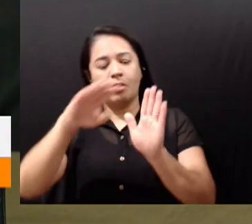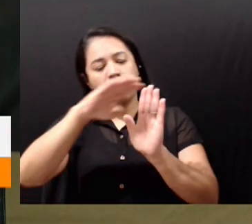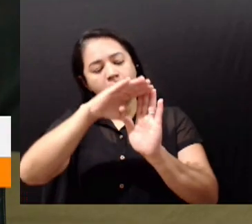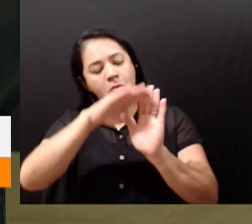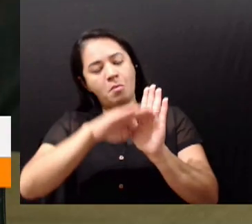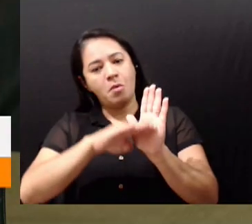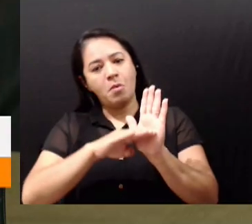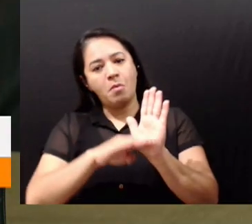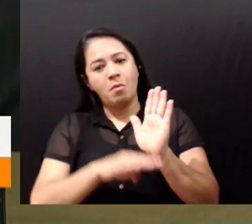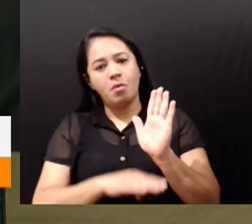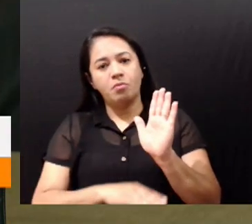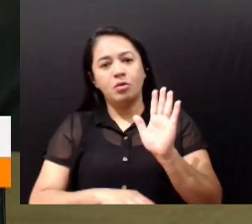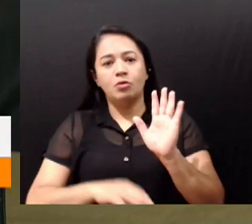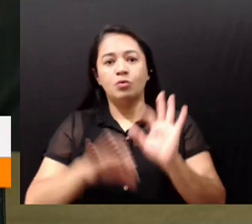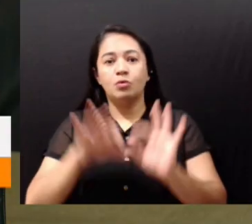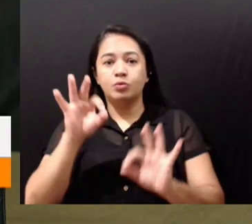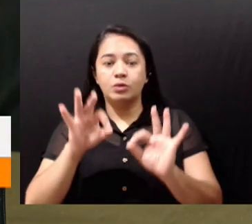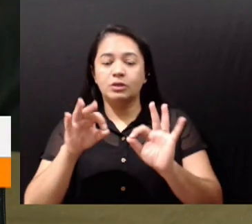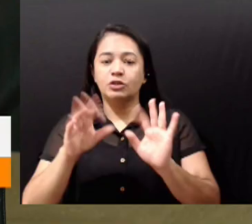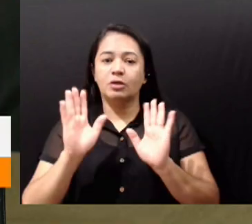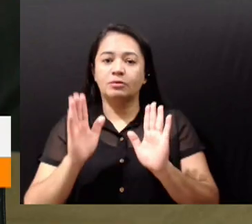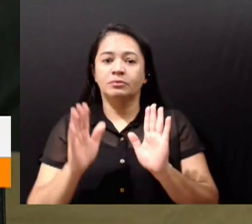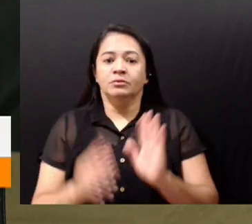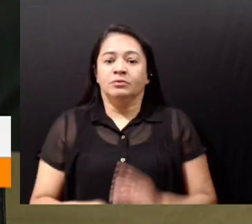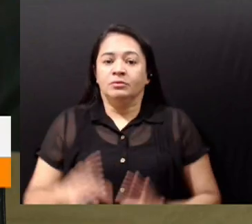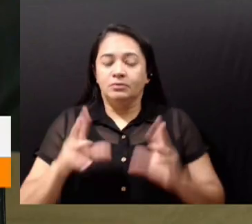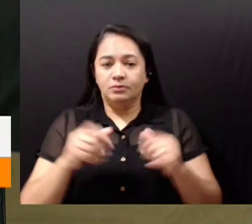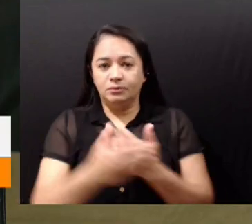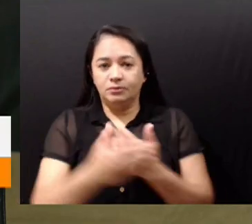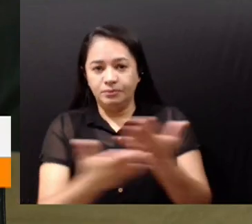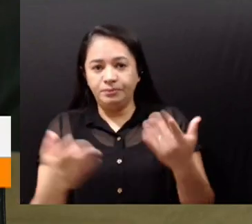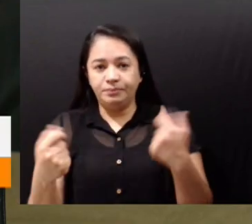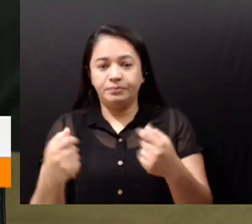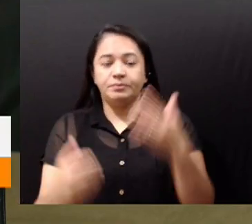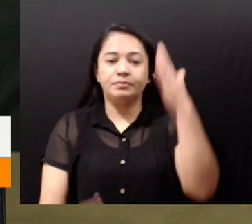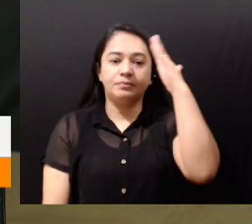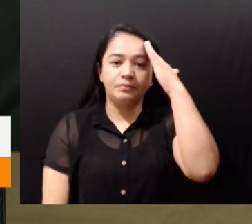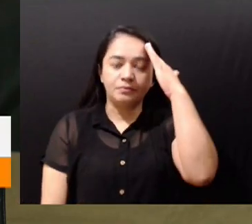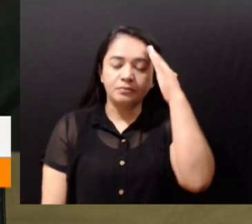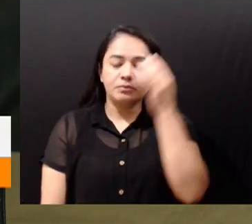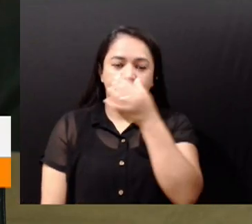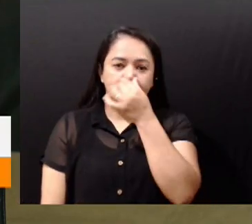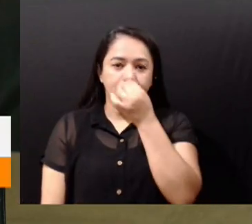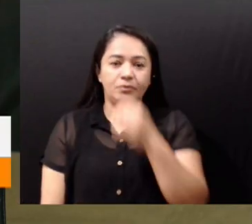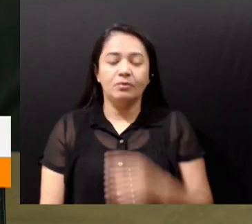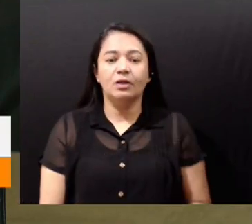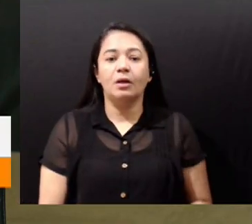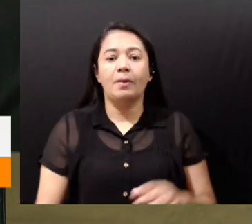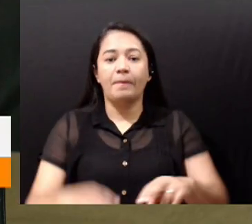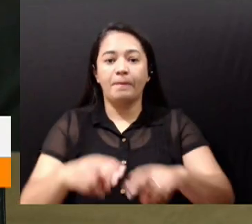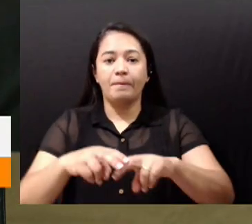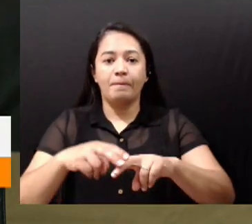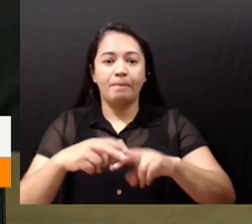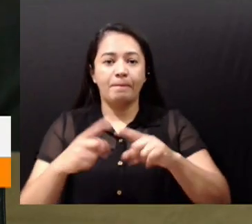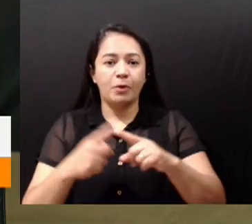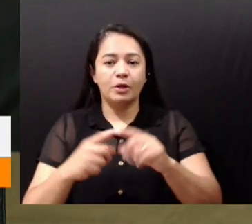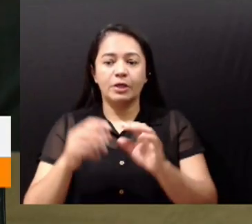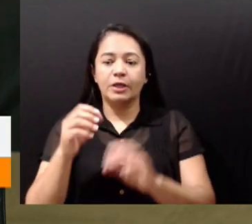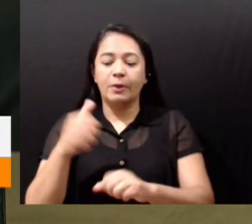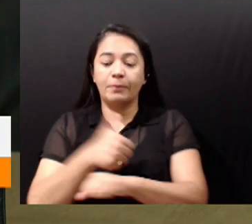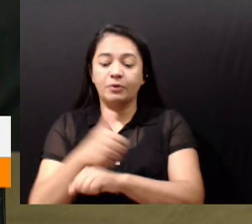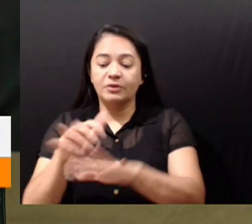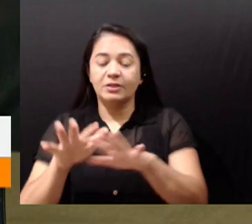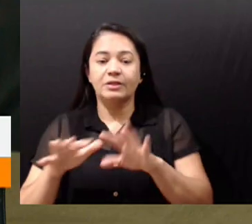saber antes de decidir por adotar uma dieta que fuja dos padrões fornecidos por profissionais da área. Dentre essas informações dessa